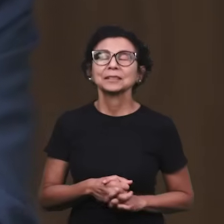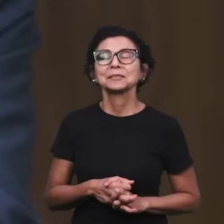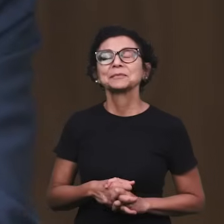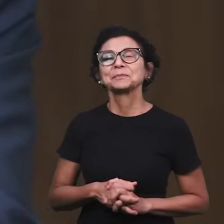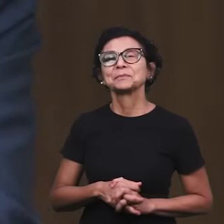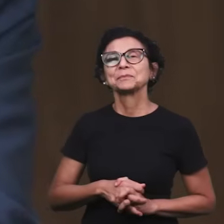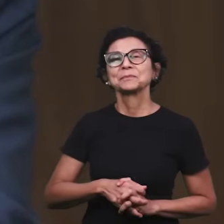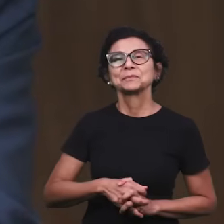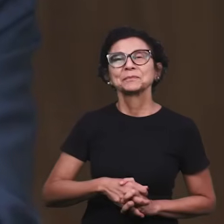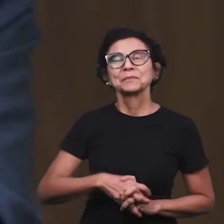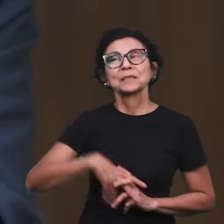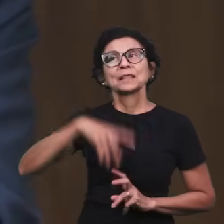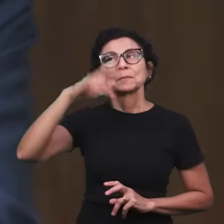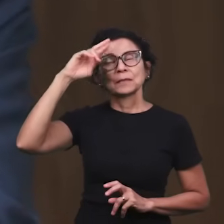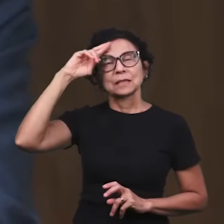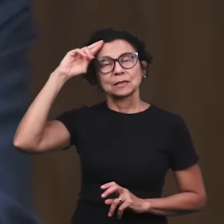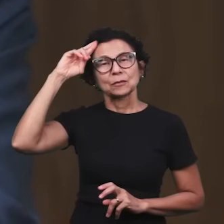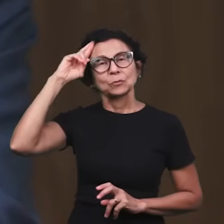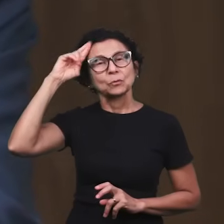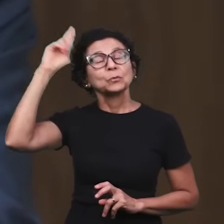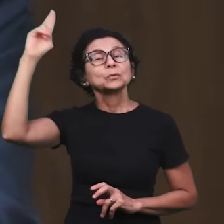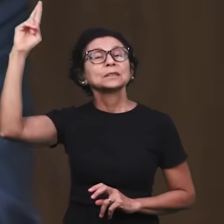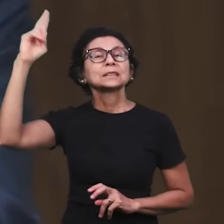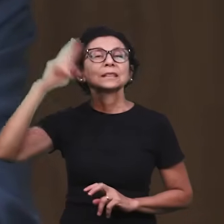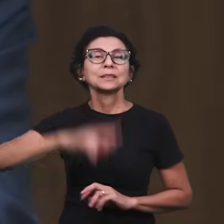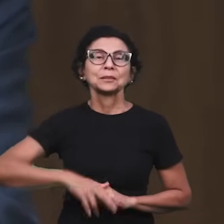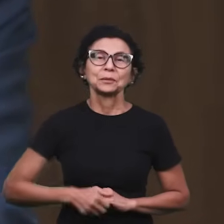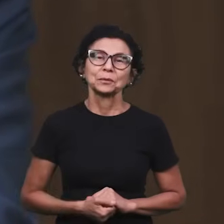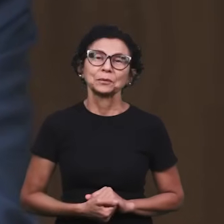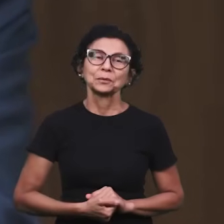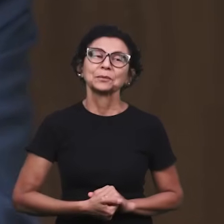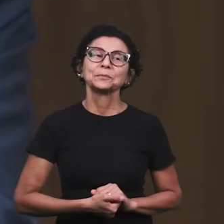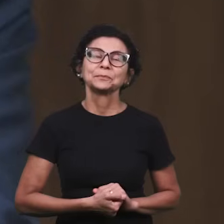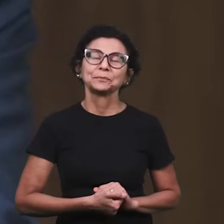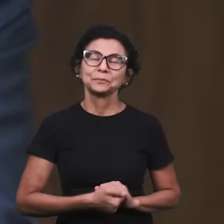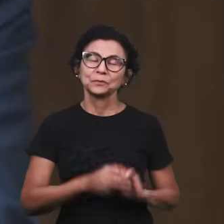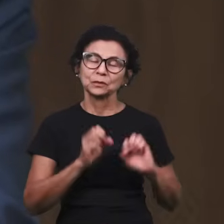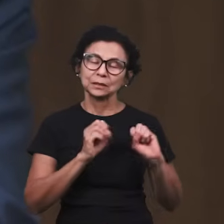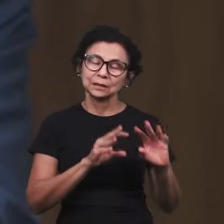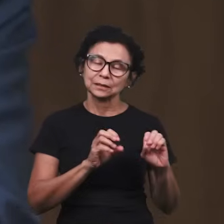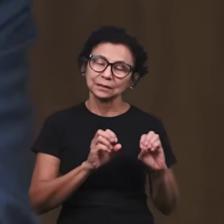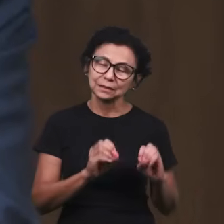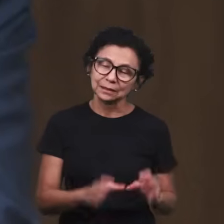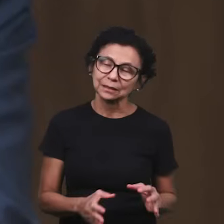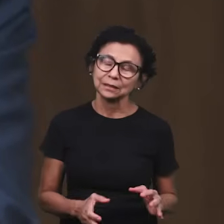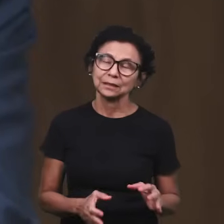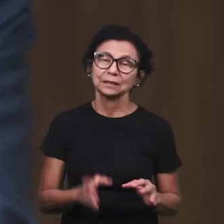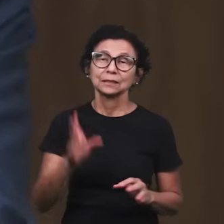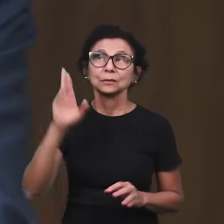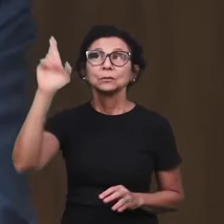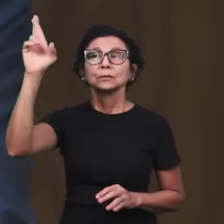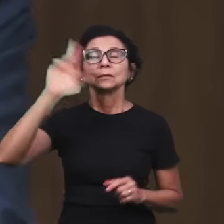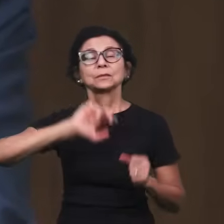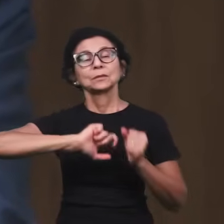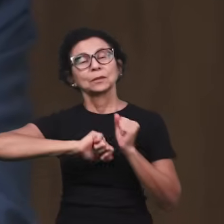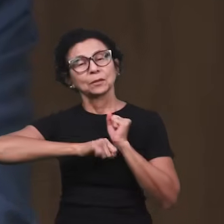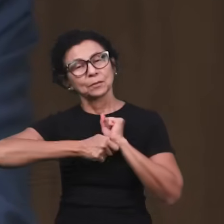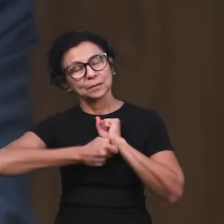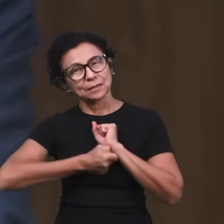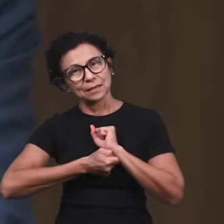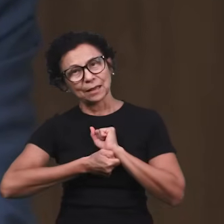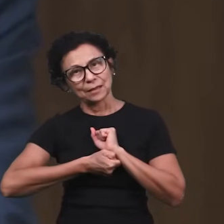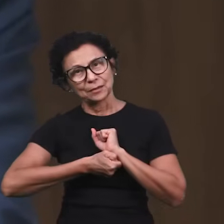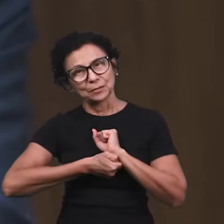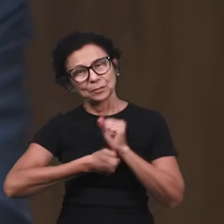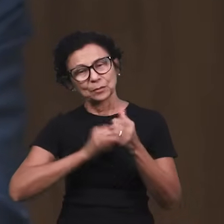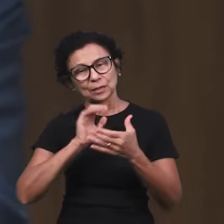o Senhor. Exato. Por isso que o Senhor é o mistério. O Senhor é o grande mistério do nosso